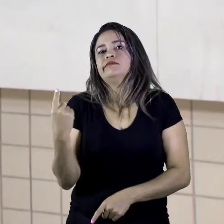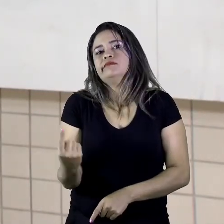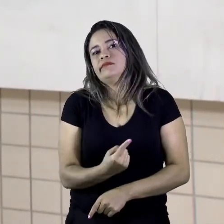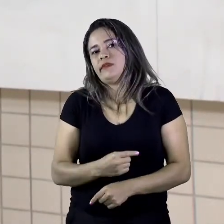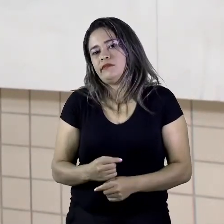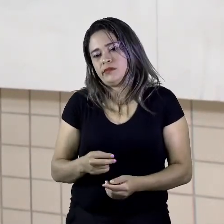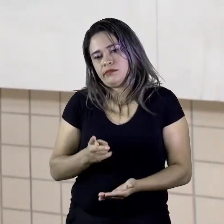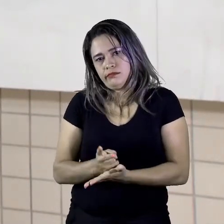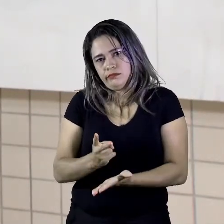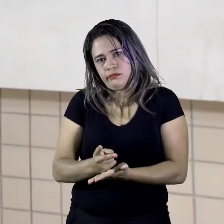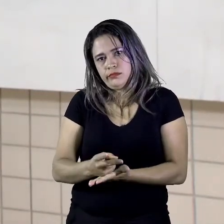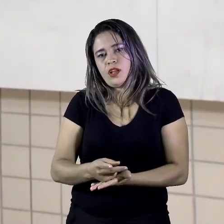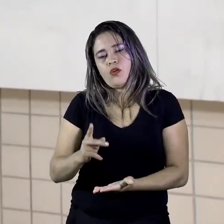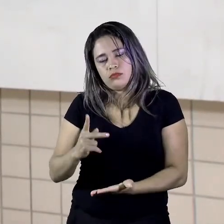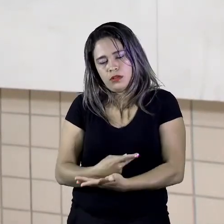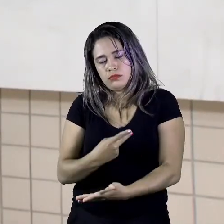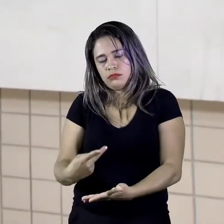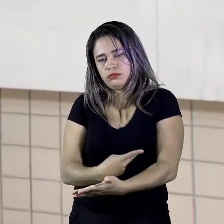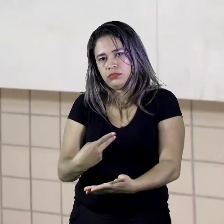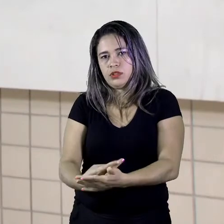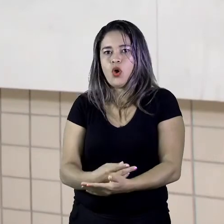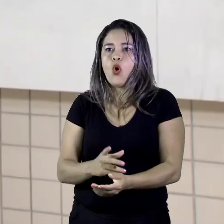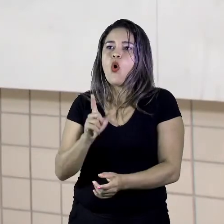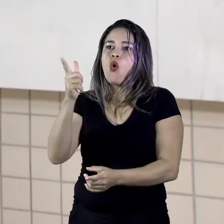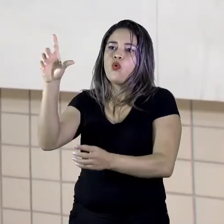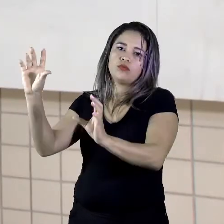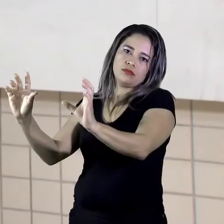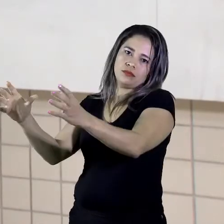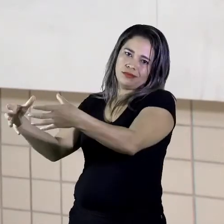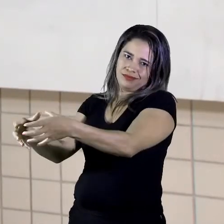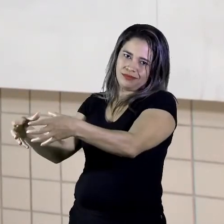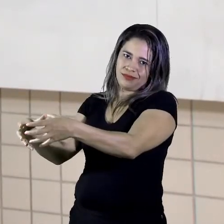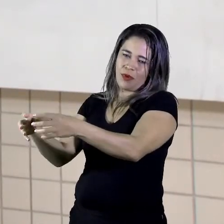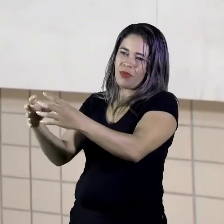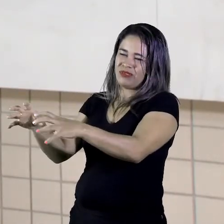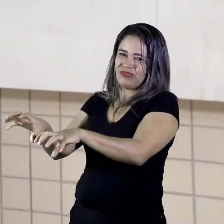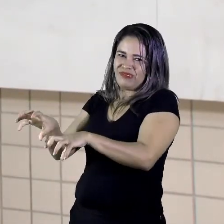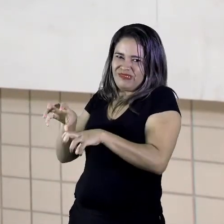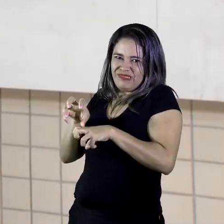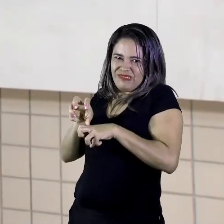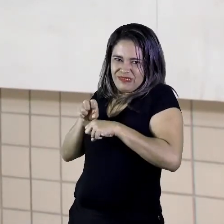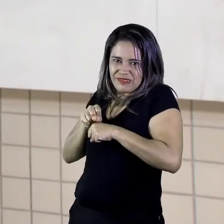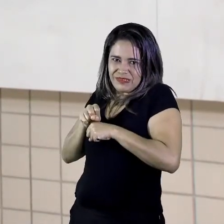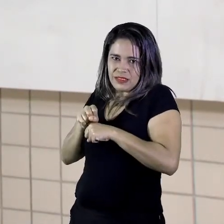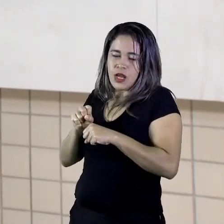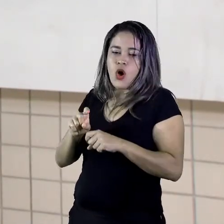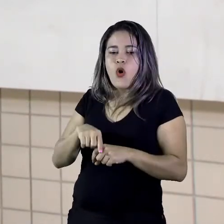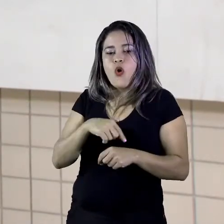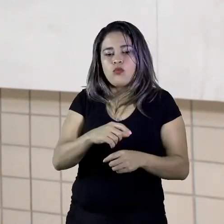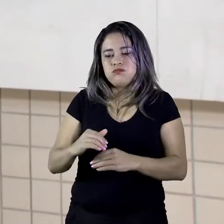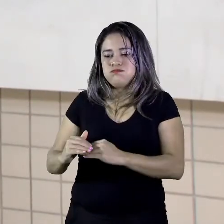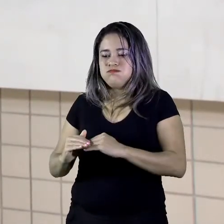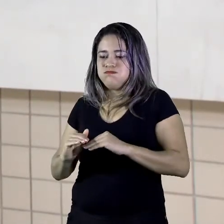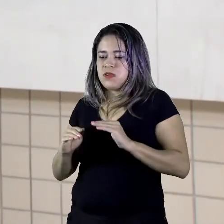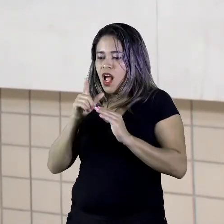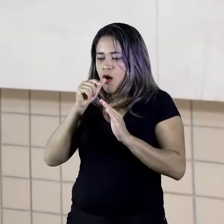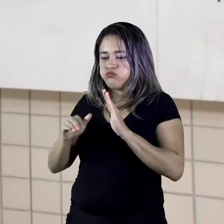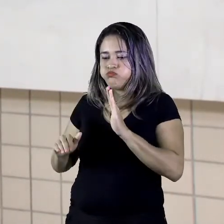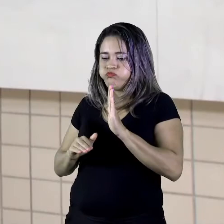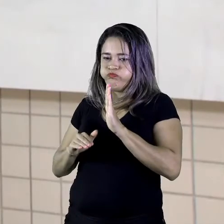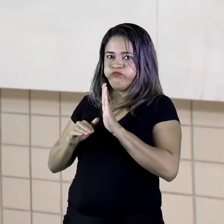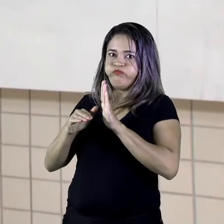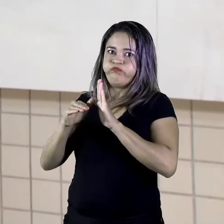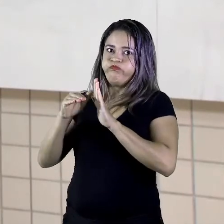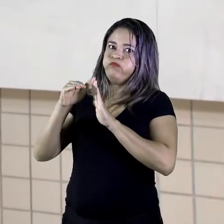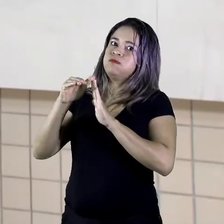em outras regiões se tornarem mais secas, né, ou terem enchentes mais intensas. Pode